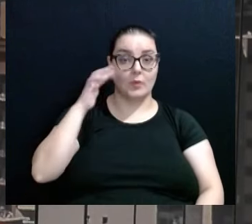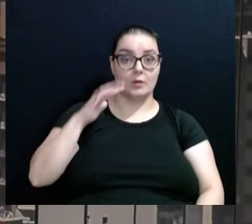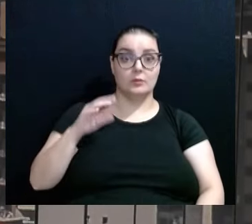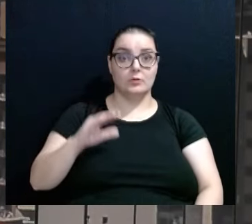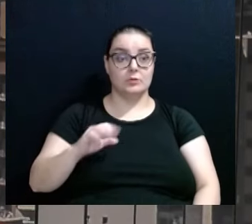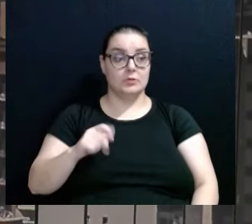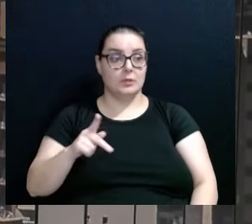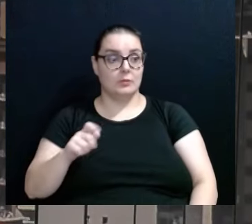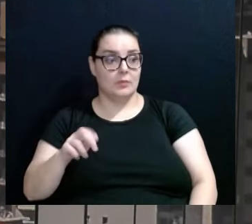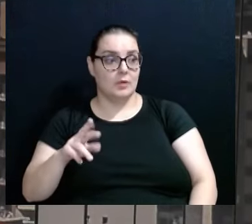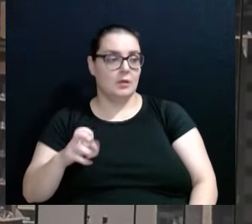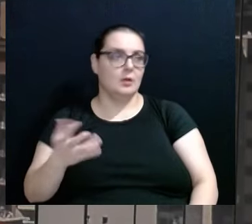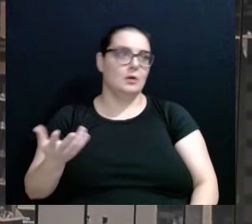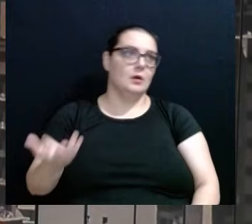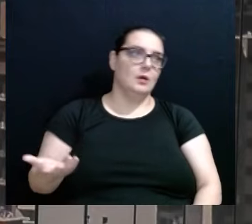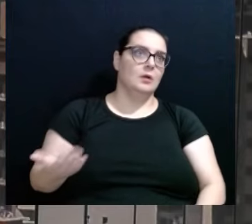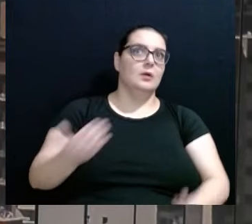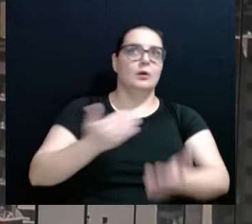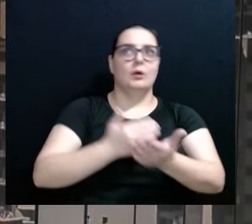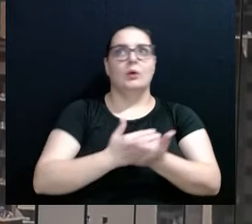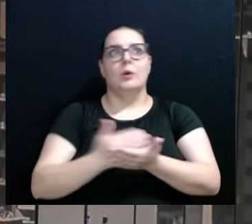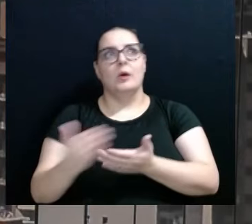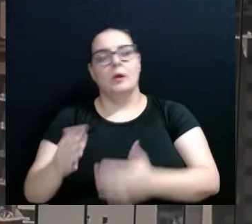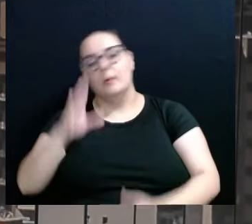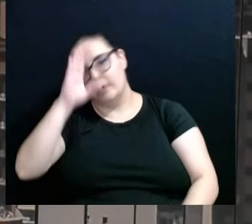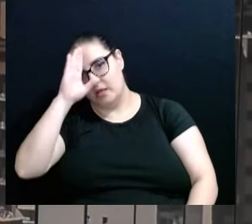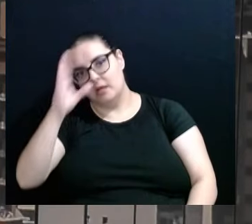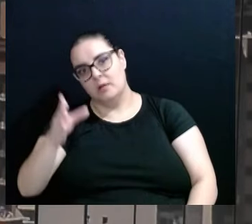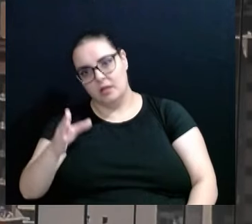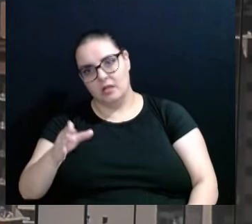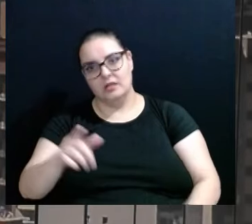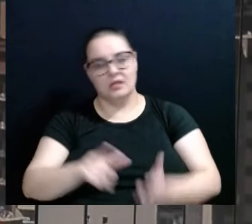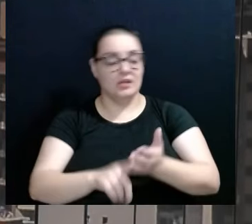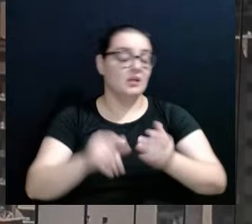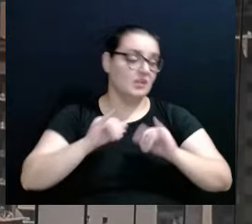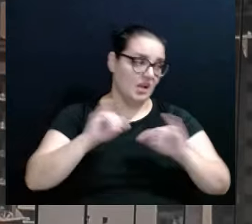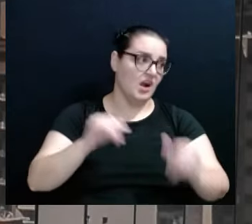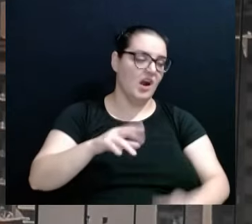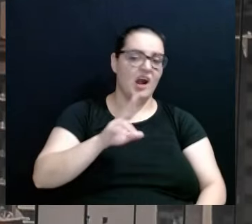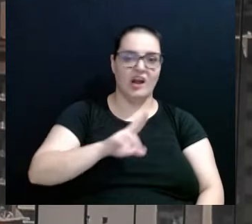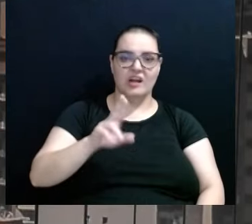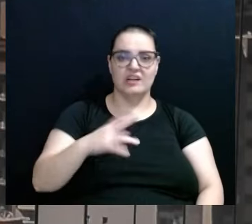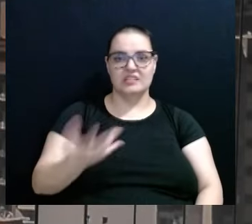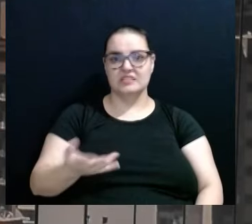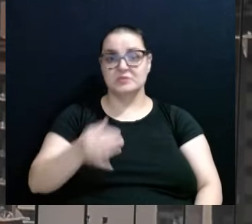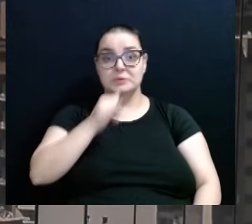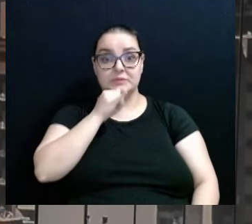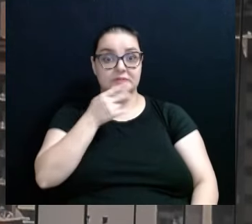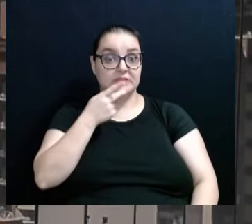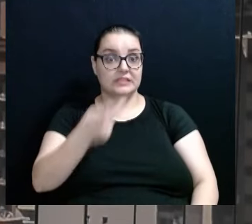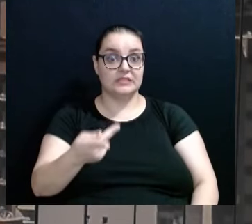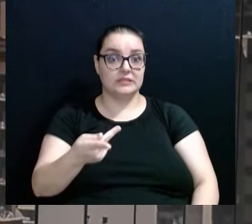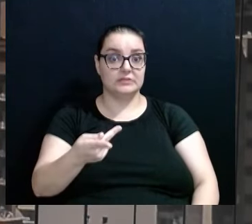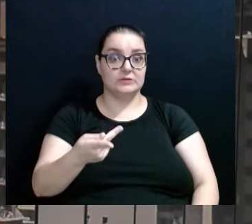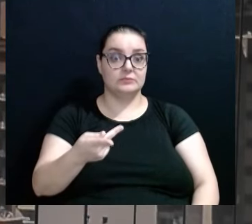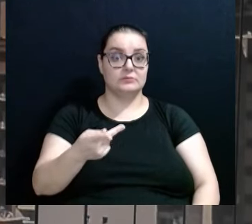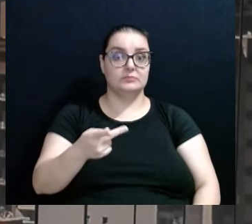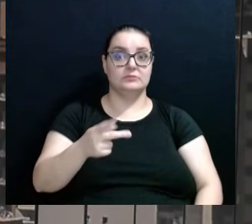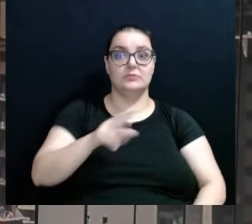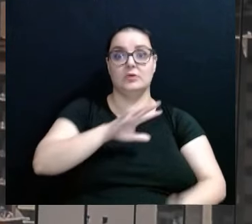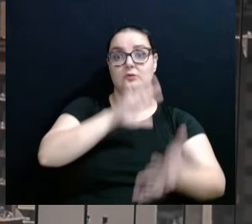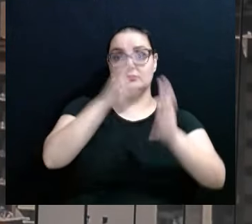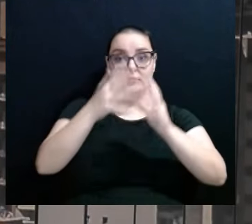a gente pensa o quê? O CEPAGRE, inicialmente, principalmente no jornalismo, a gente usa para falar